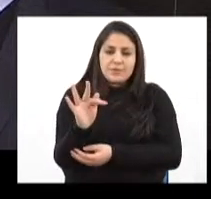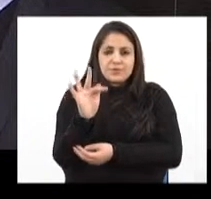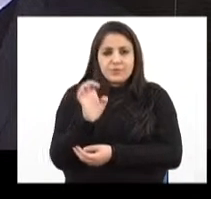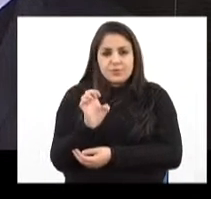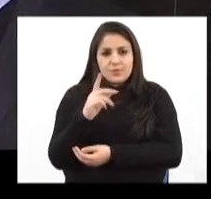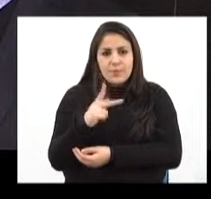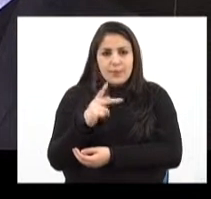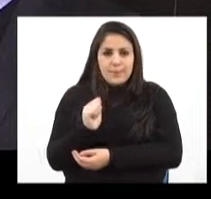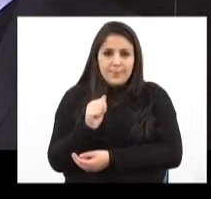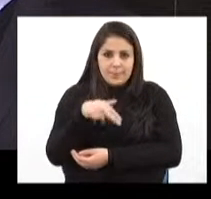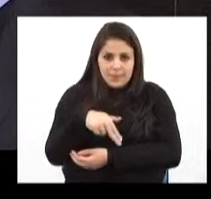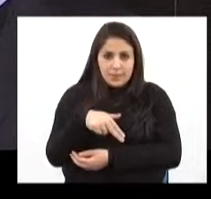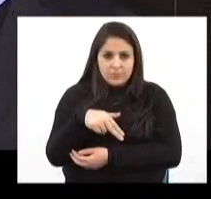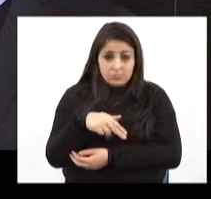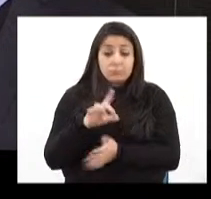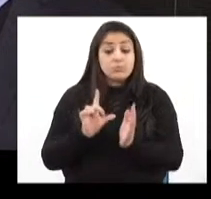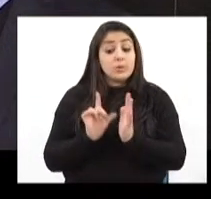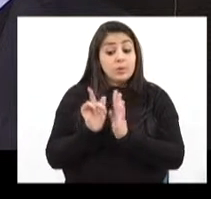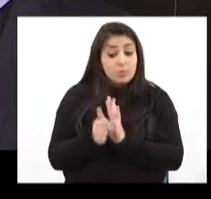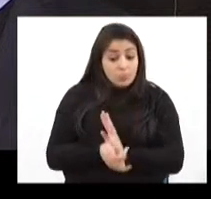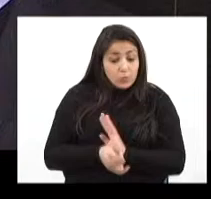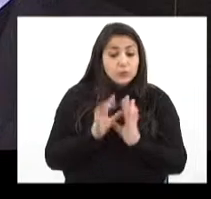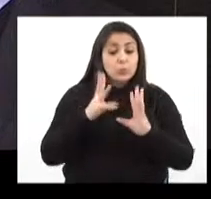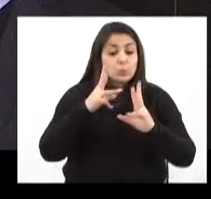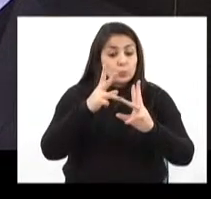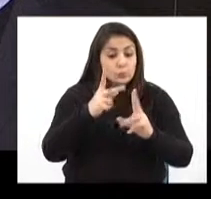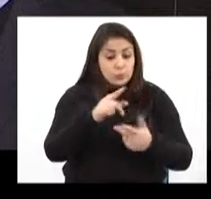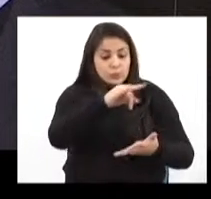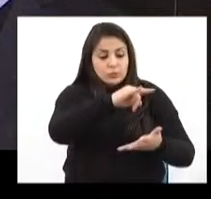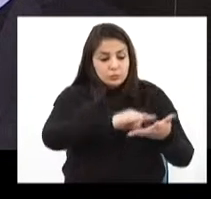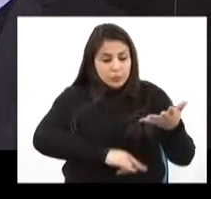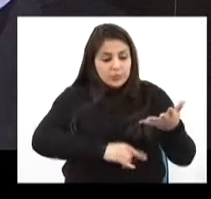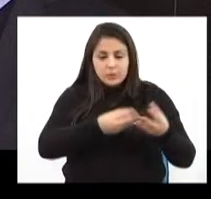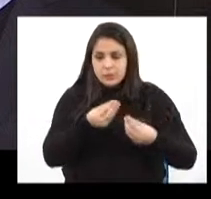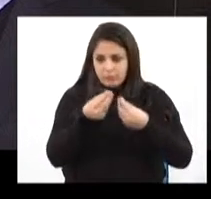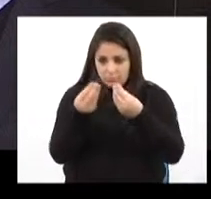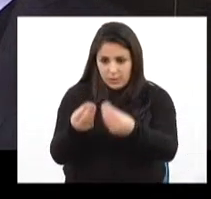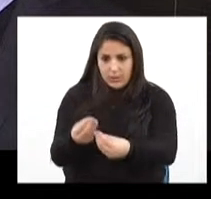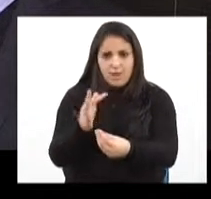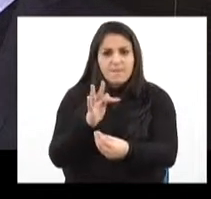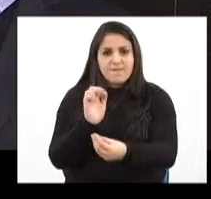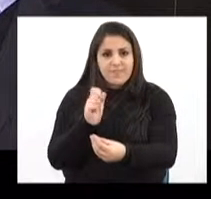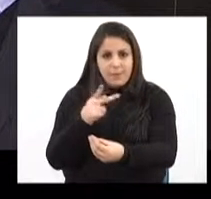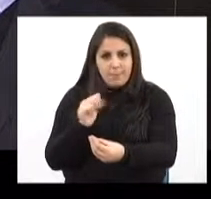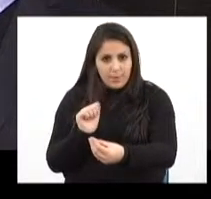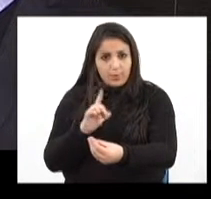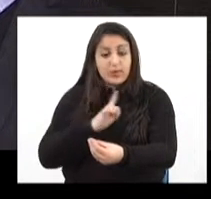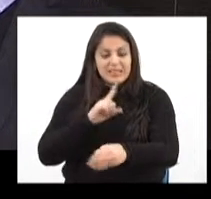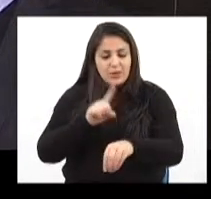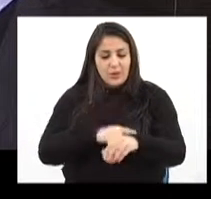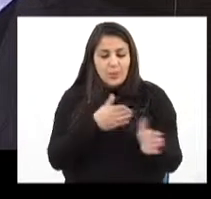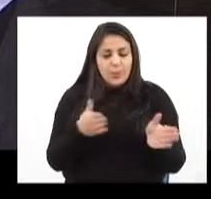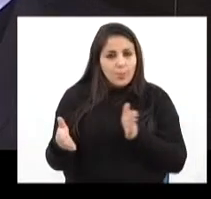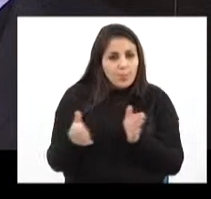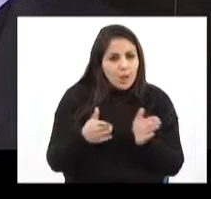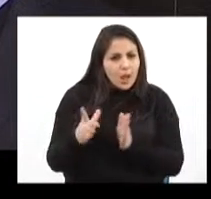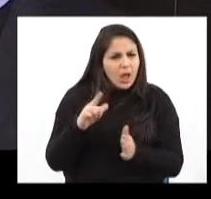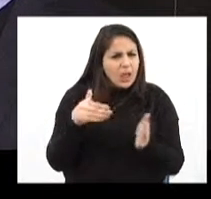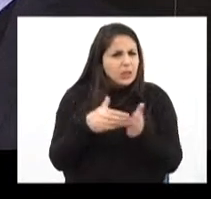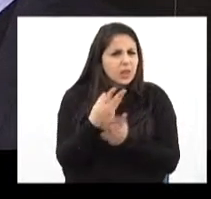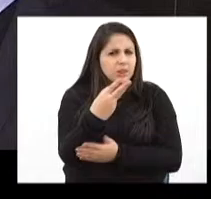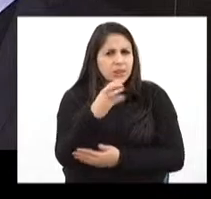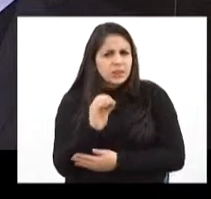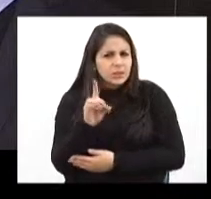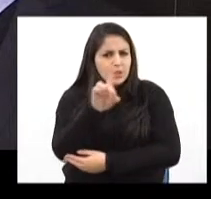FEPAM e que após essa documentação estarem em poder da FEPAM, então ela estimaria um prazo de